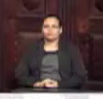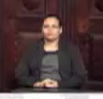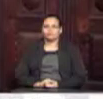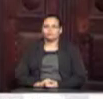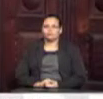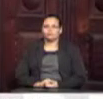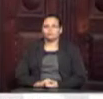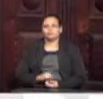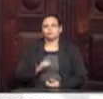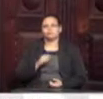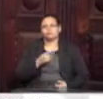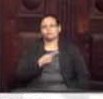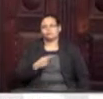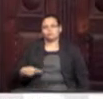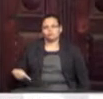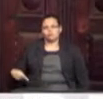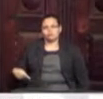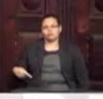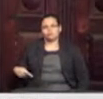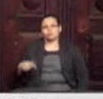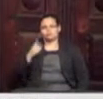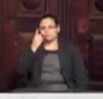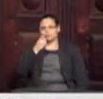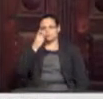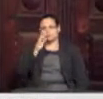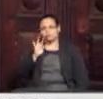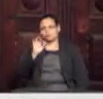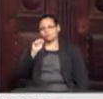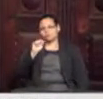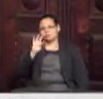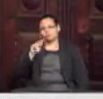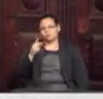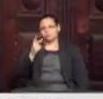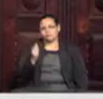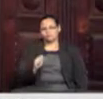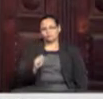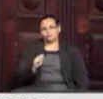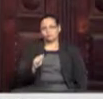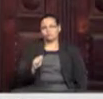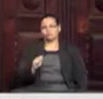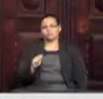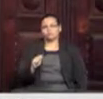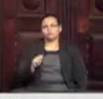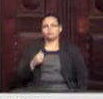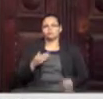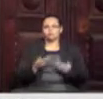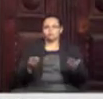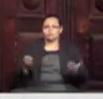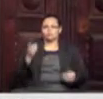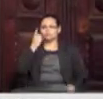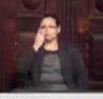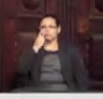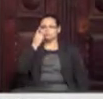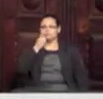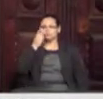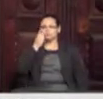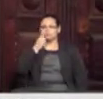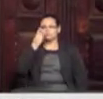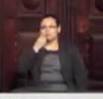senhora presidente deputada tinha senhoras e senhores deputados